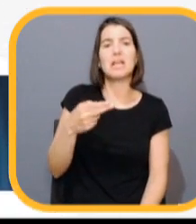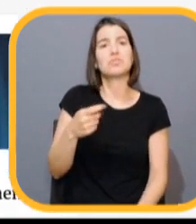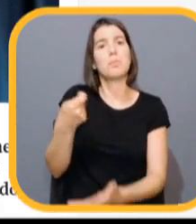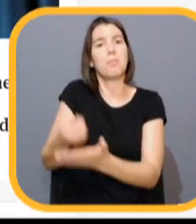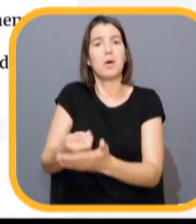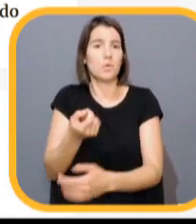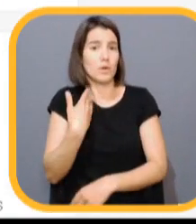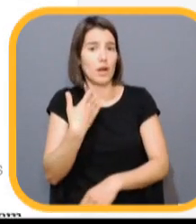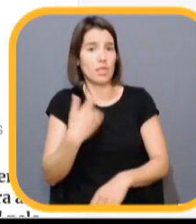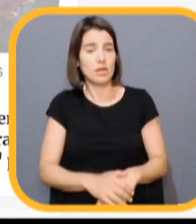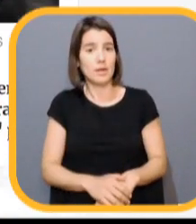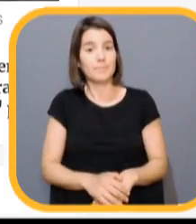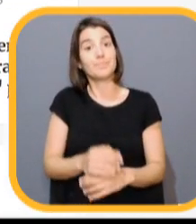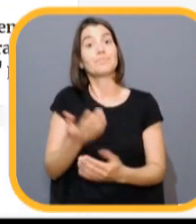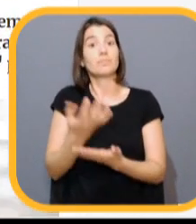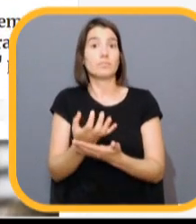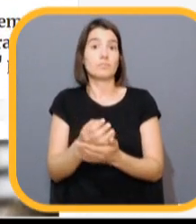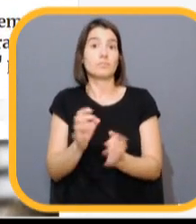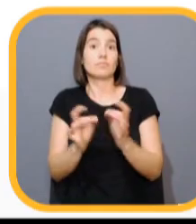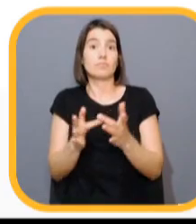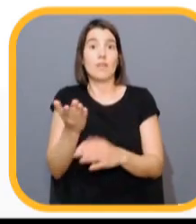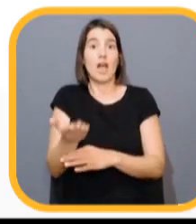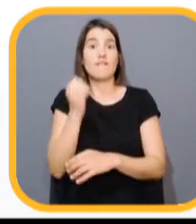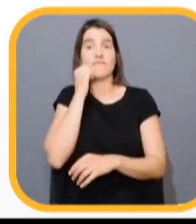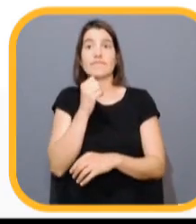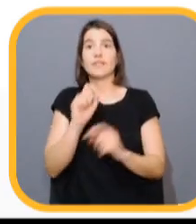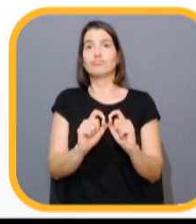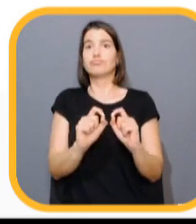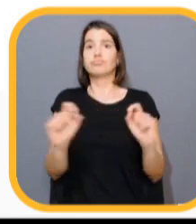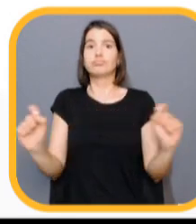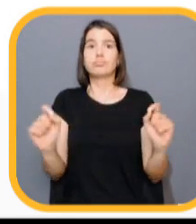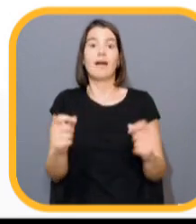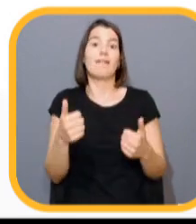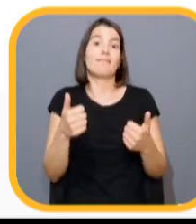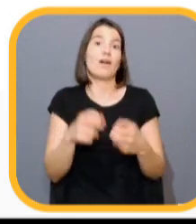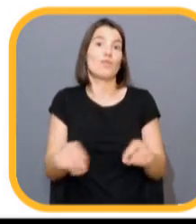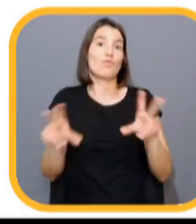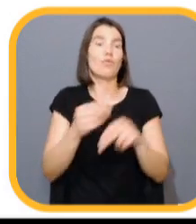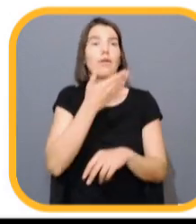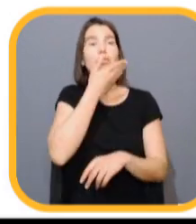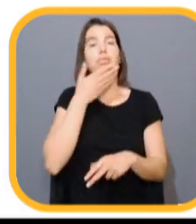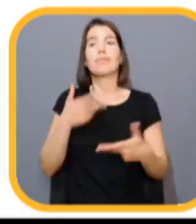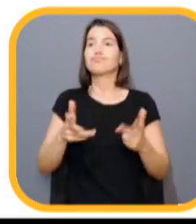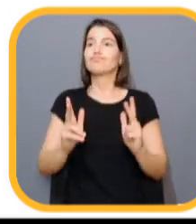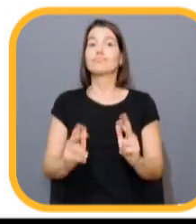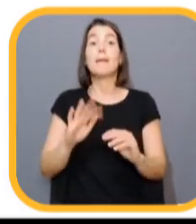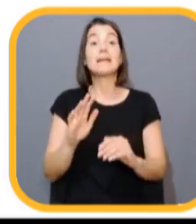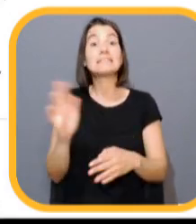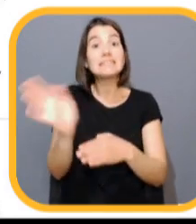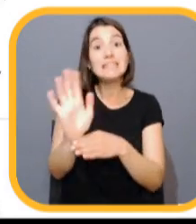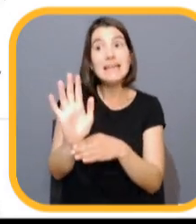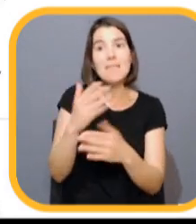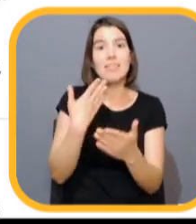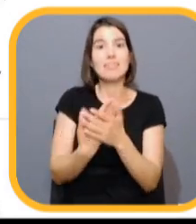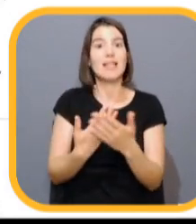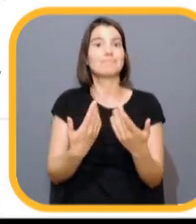euros, que não é grande coisa. O streaming não é uma novidade. Trouxe um maior conforto e flexibilidade aos consumidores, mas veio alterar a relação do público